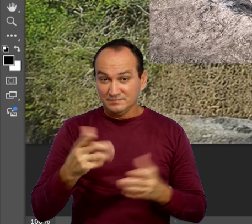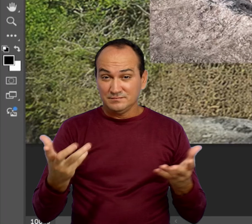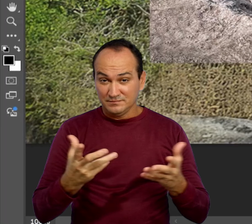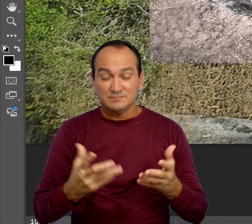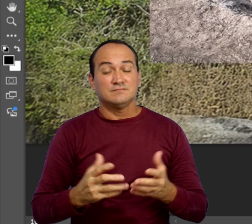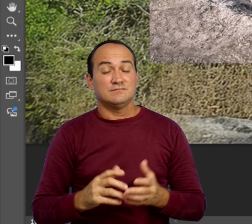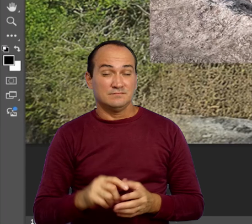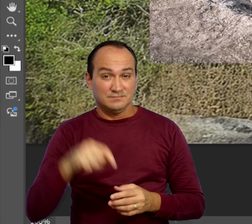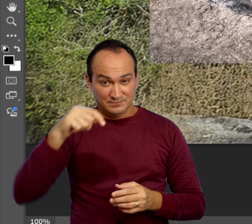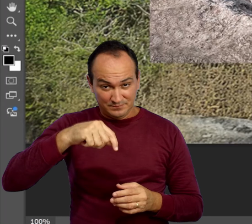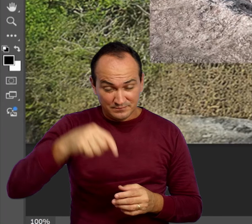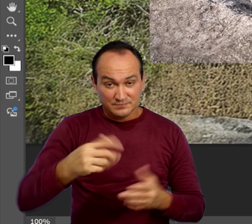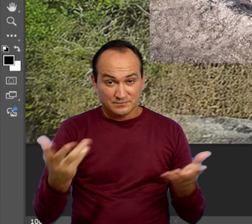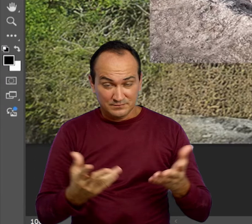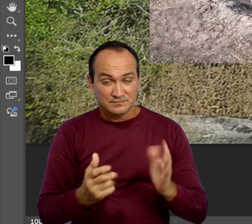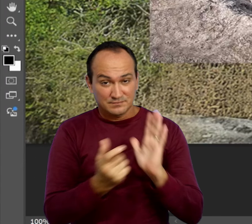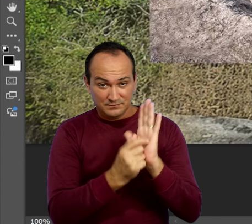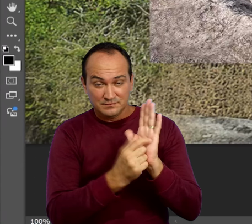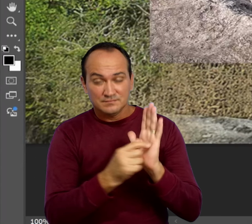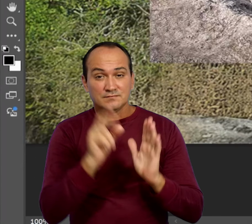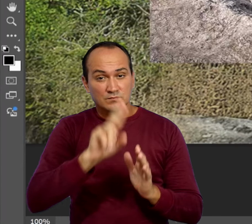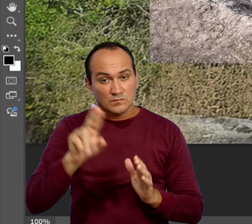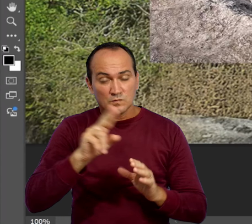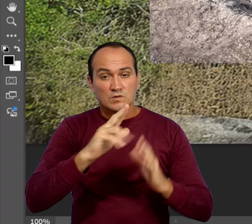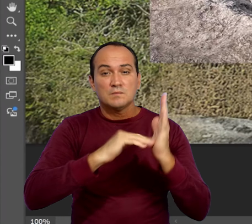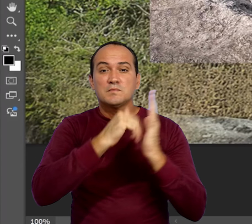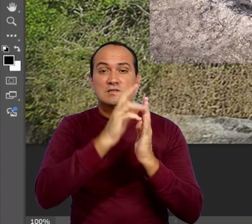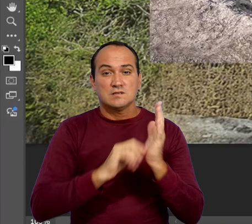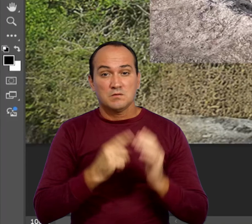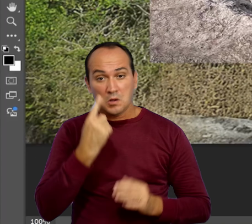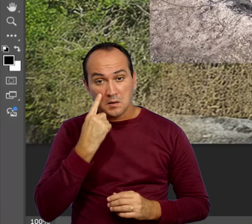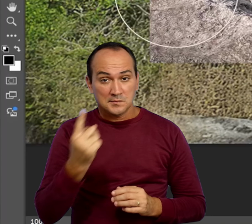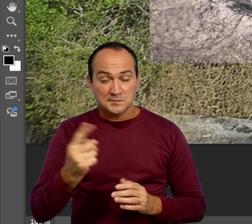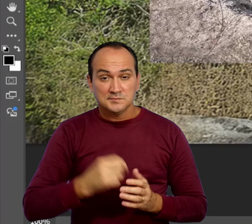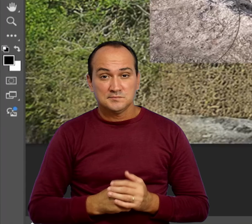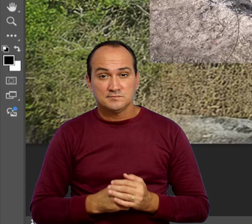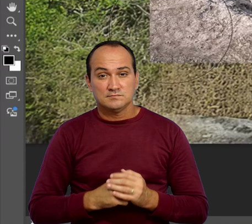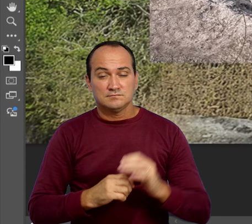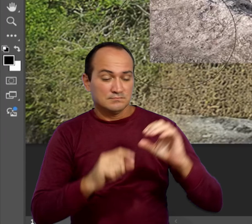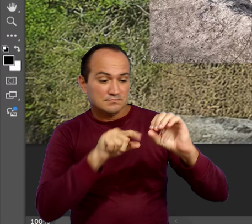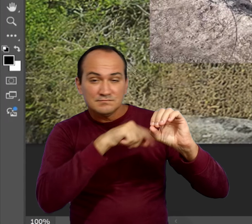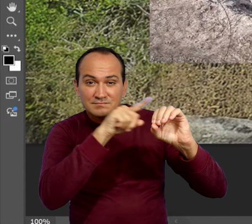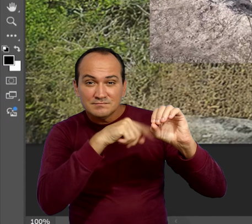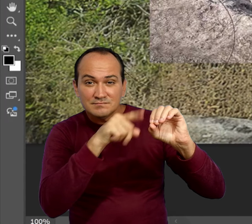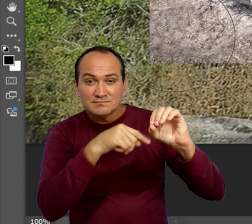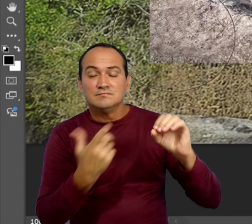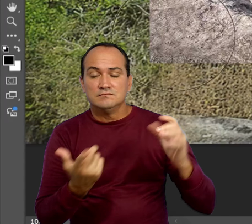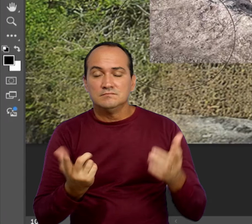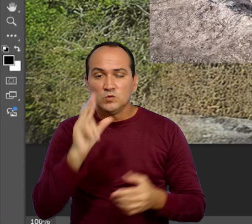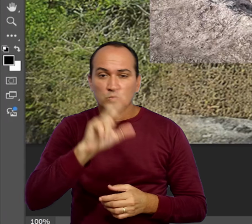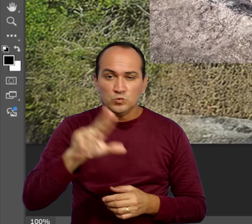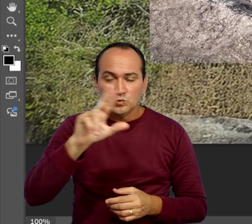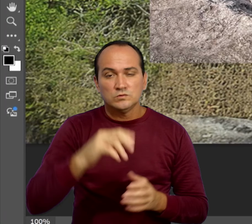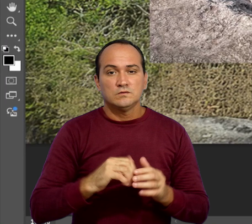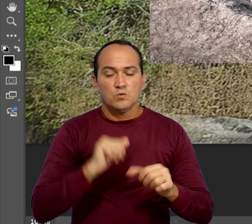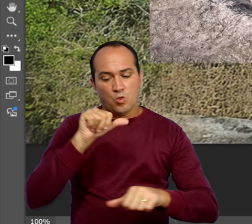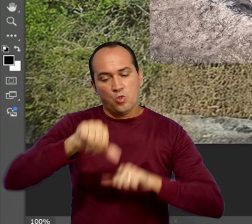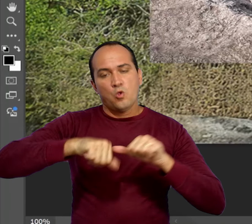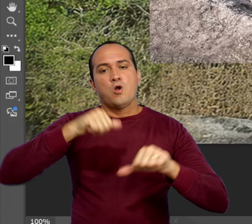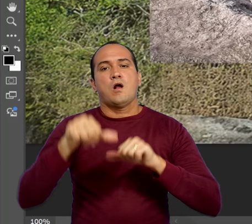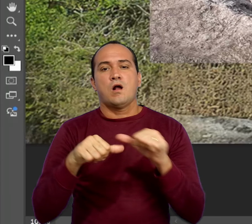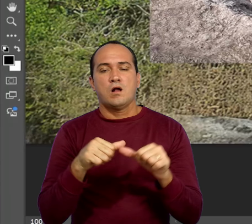nesse caso, normalmente aqui no Photoshop, ó, ele está trabalhando com esse pincel aqui, ó, um pincel redondo, certo? Então,